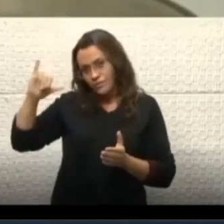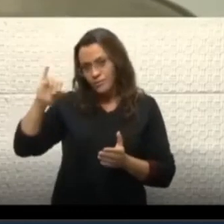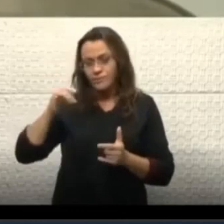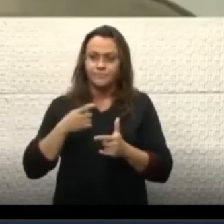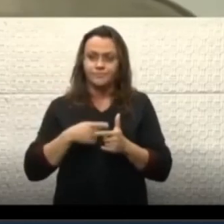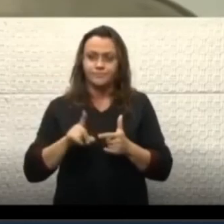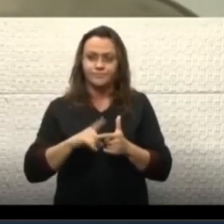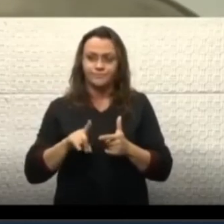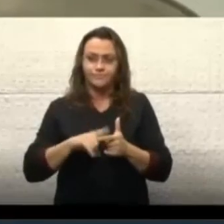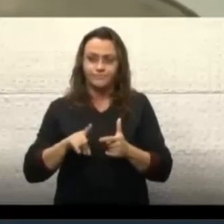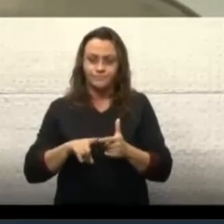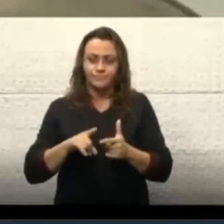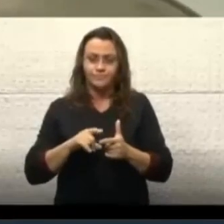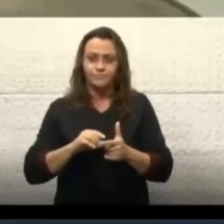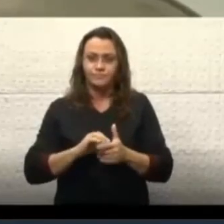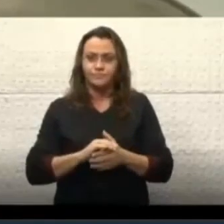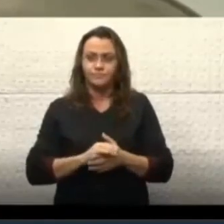essa